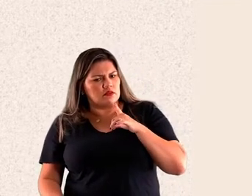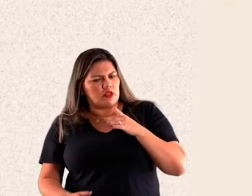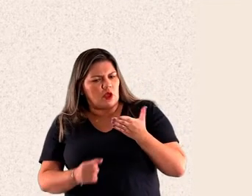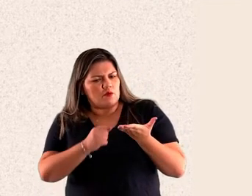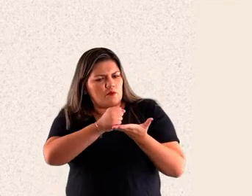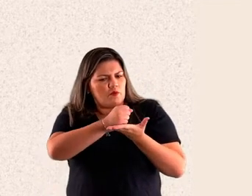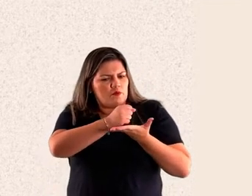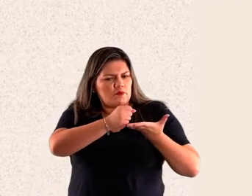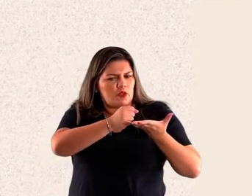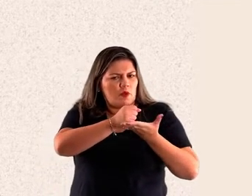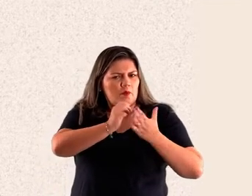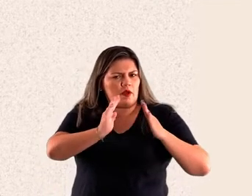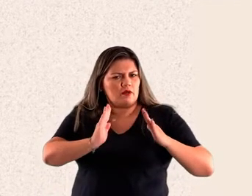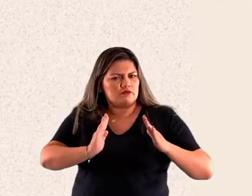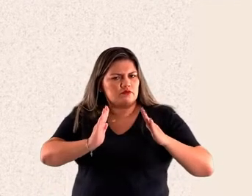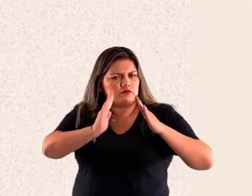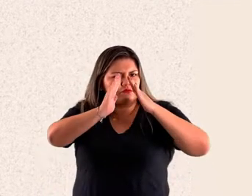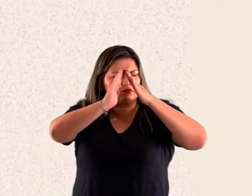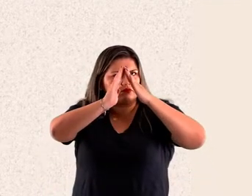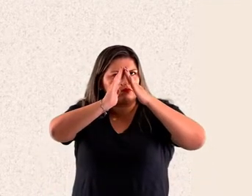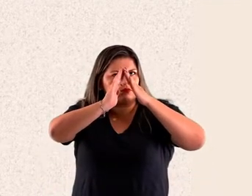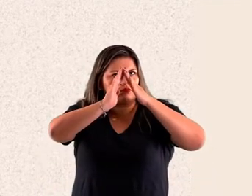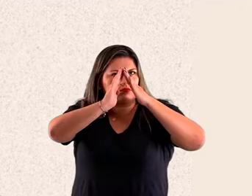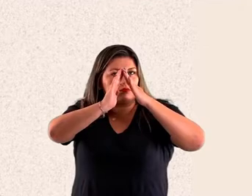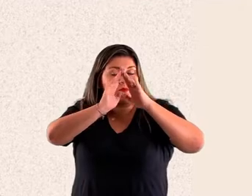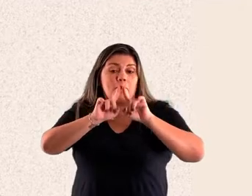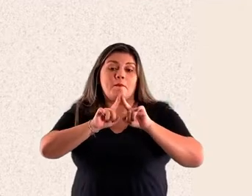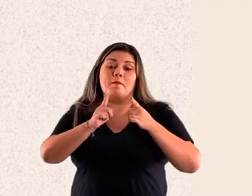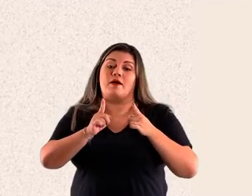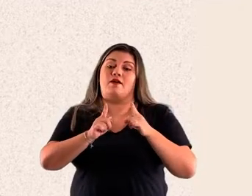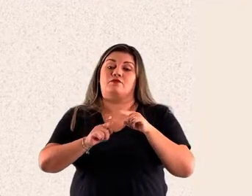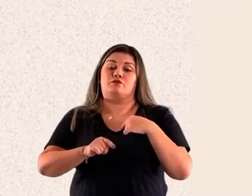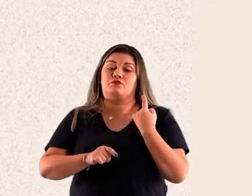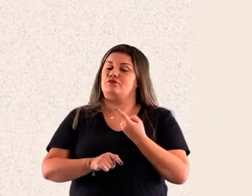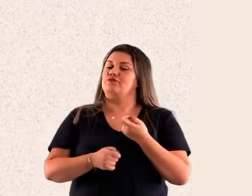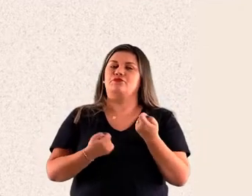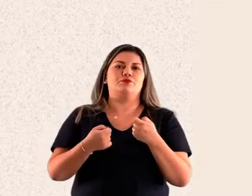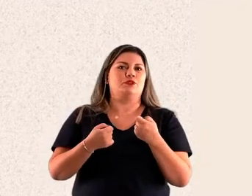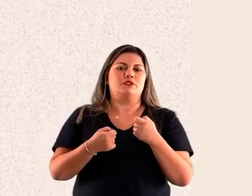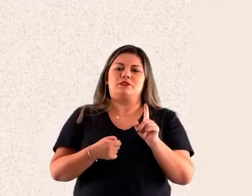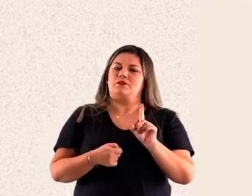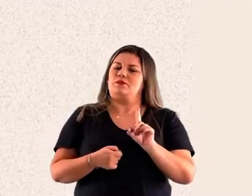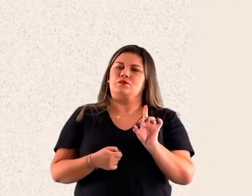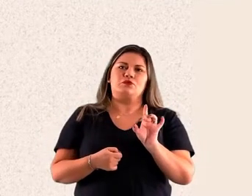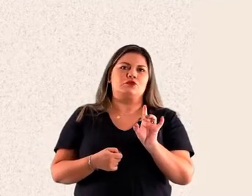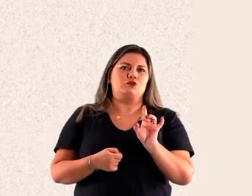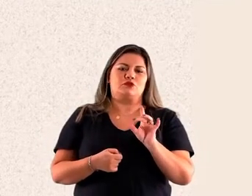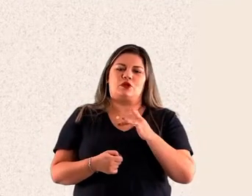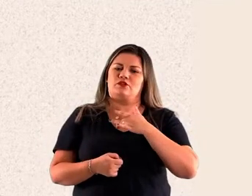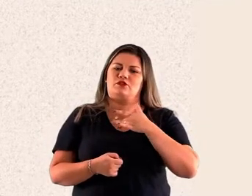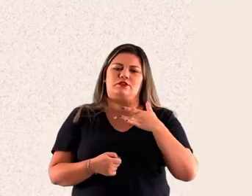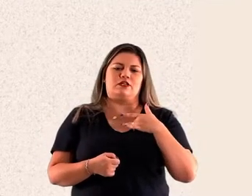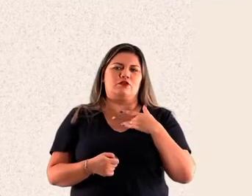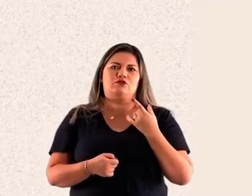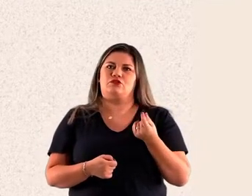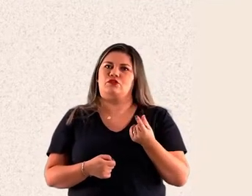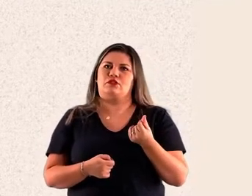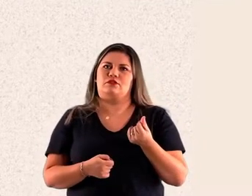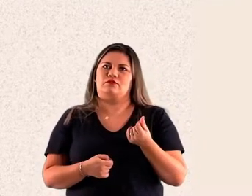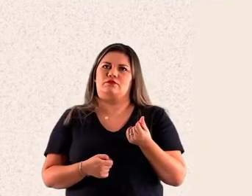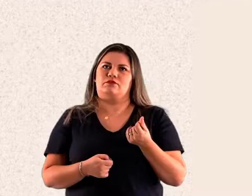base dessa pirâmide mas nós não precisamos só de saúde dinheiro